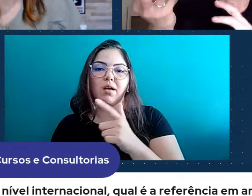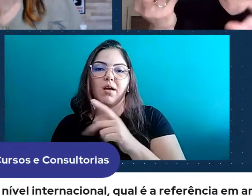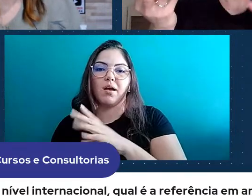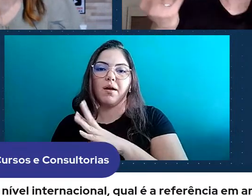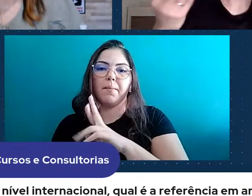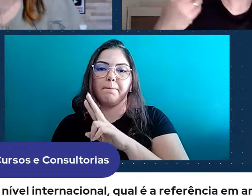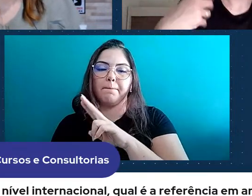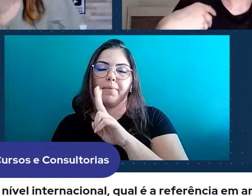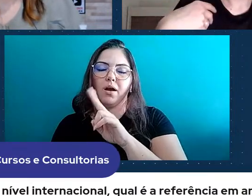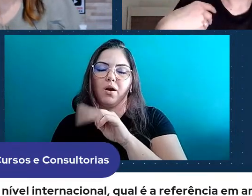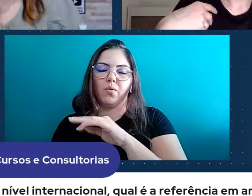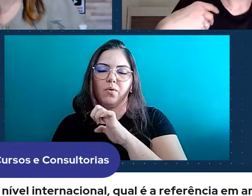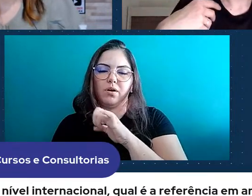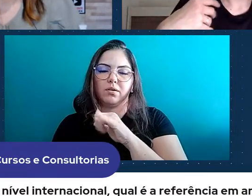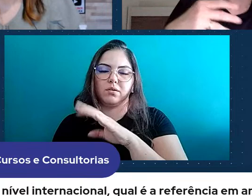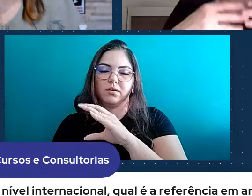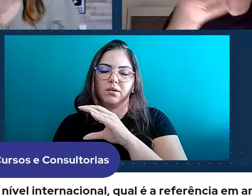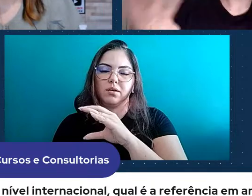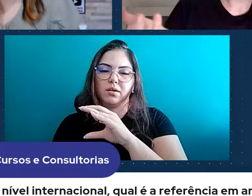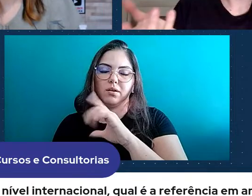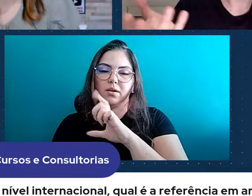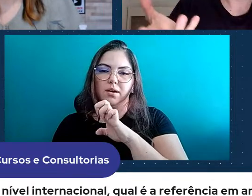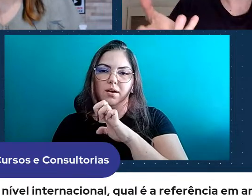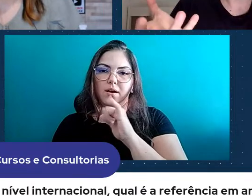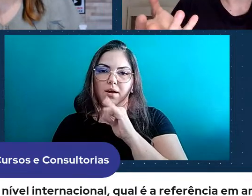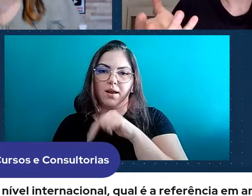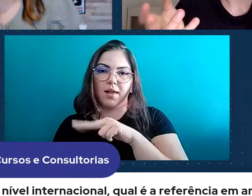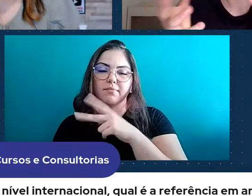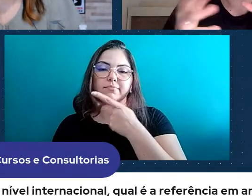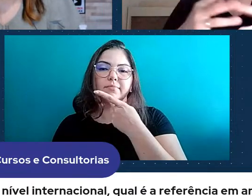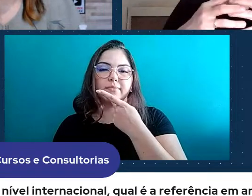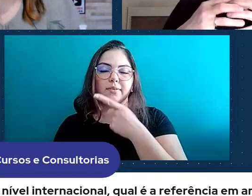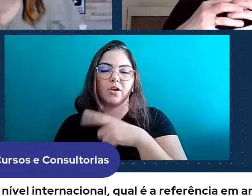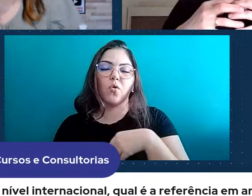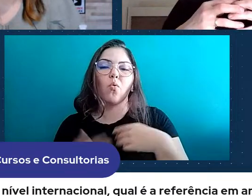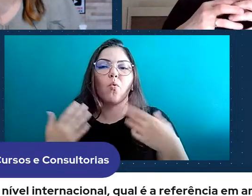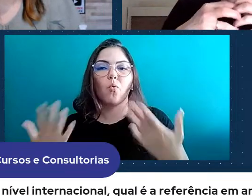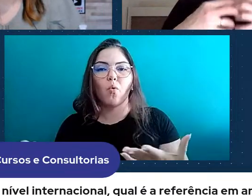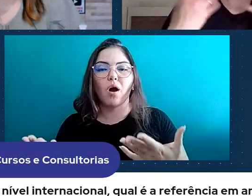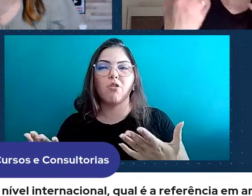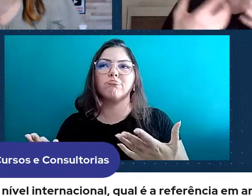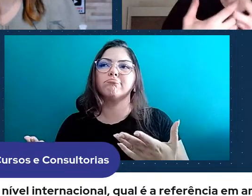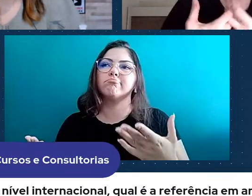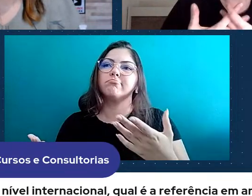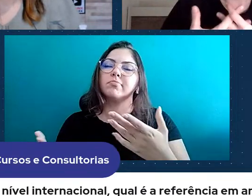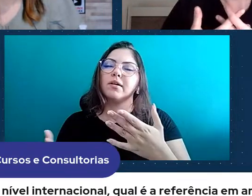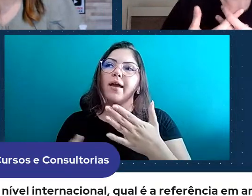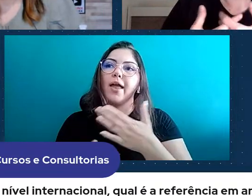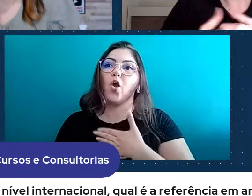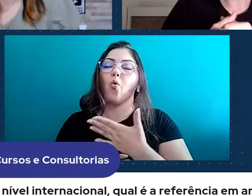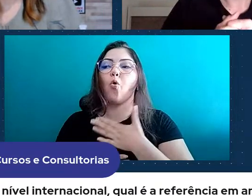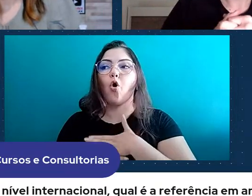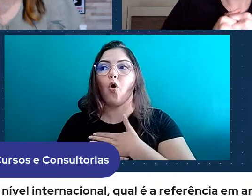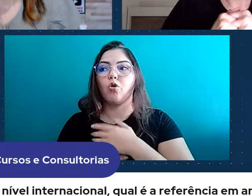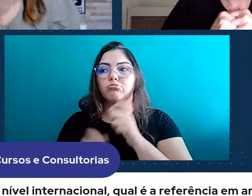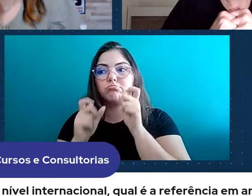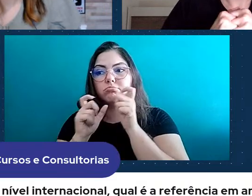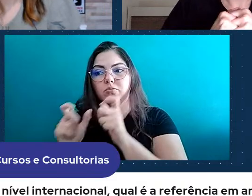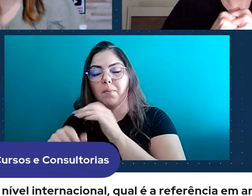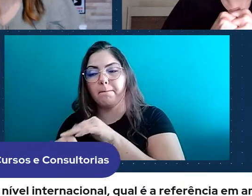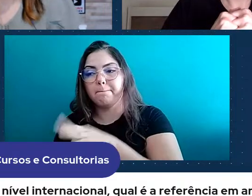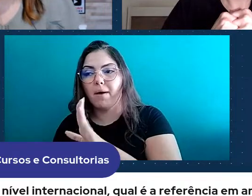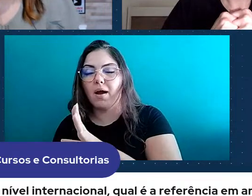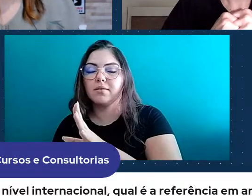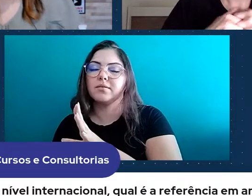dessa análise temática para uma análise de conteúdo, a mais difundida seria a de Bardan. No final das contas, né, se conclui